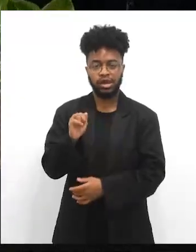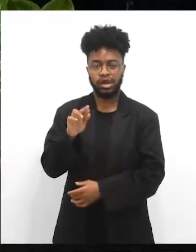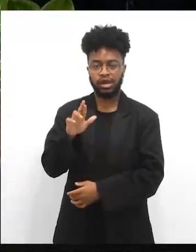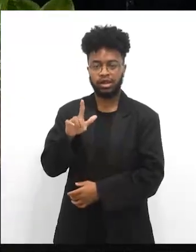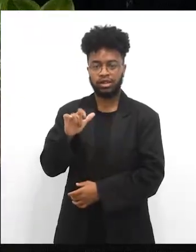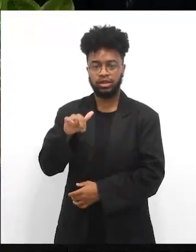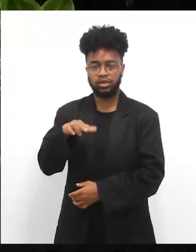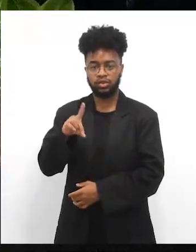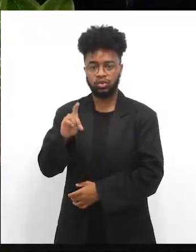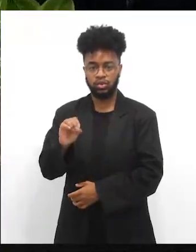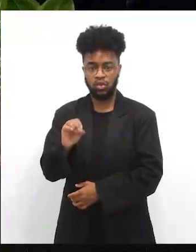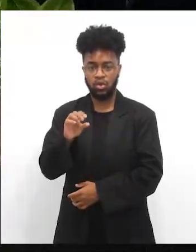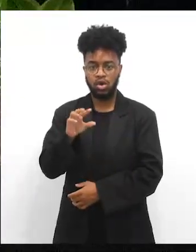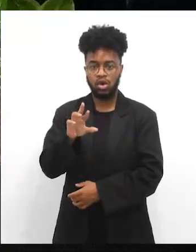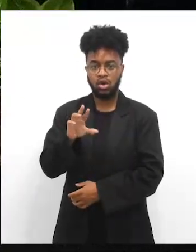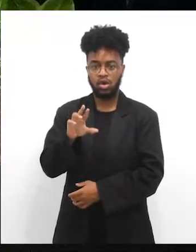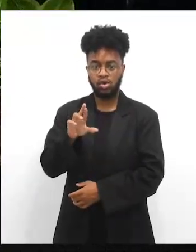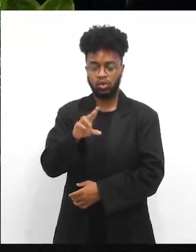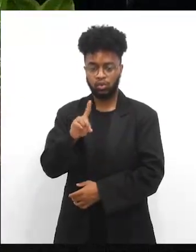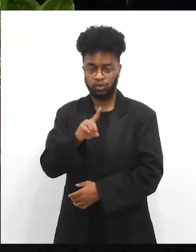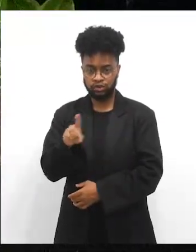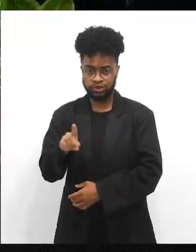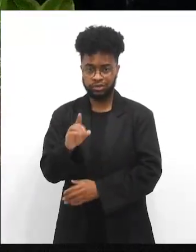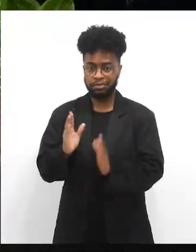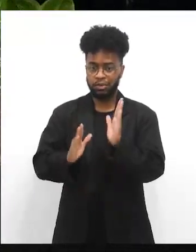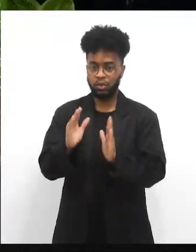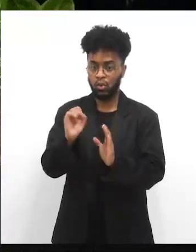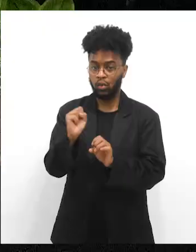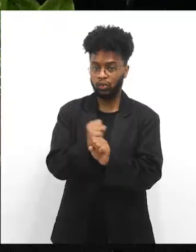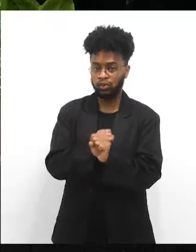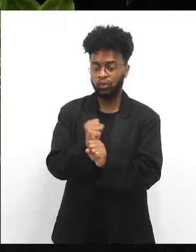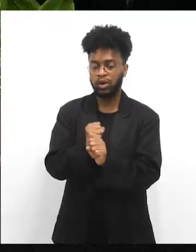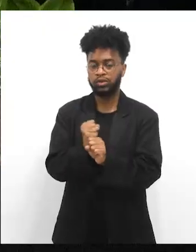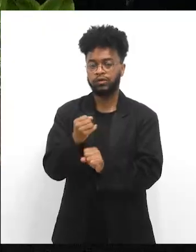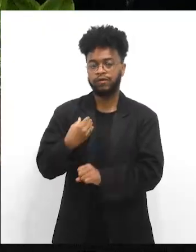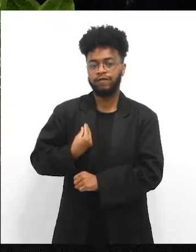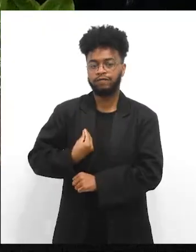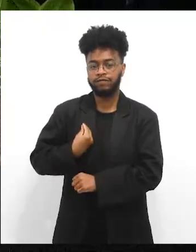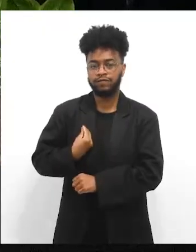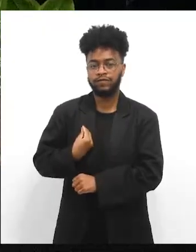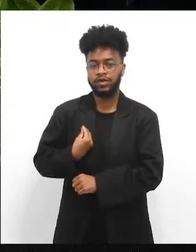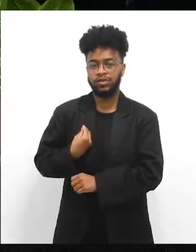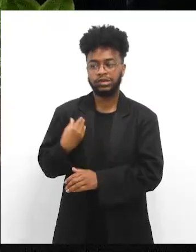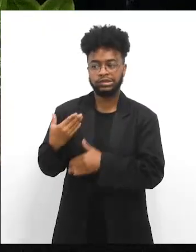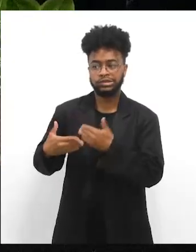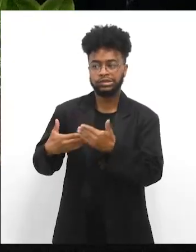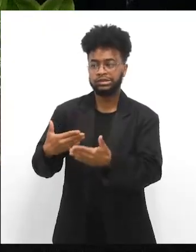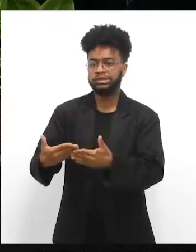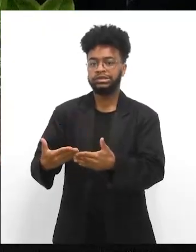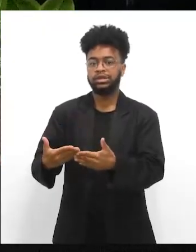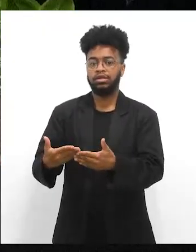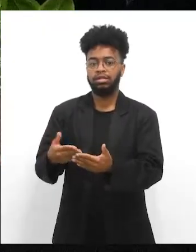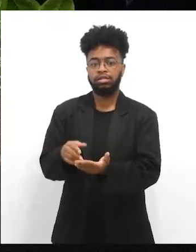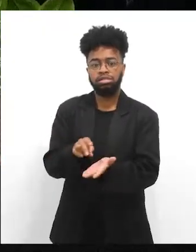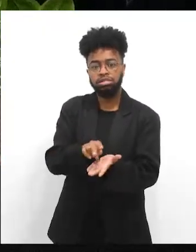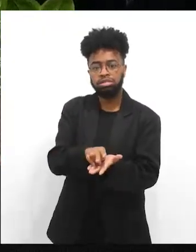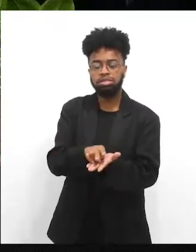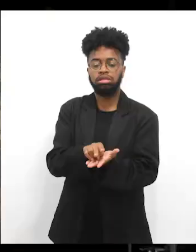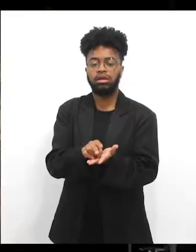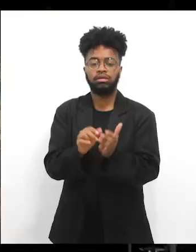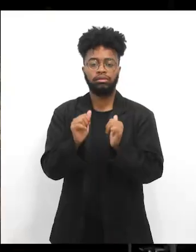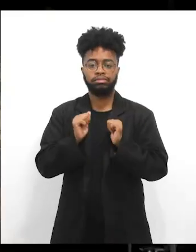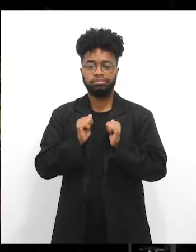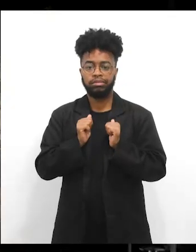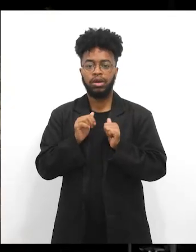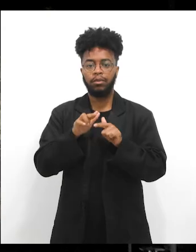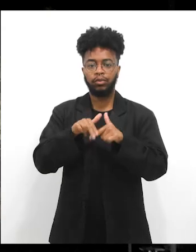querido Arlindo Cruz, que durante 8 anos viveu de uma forma vegetativa depois